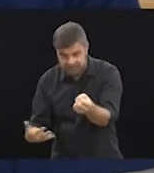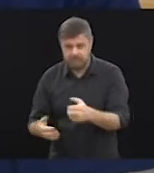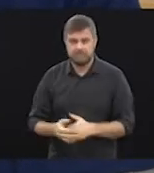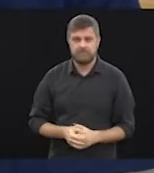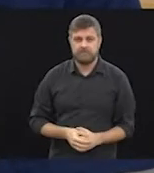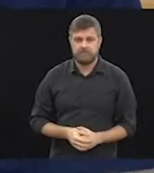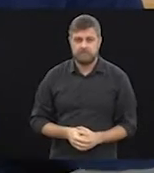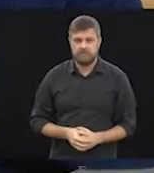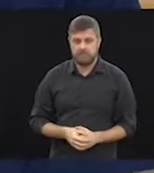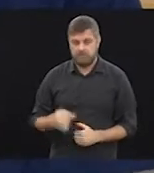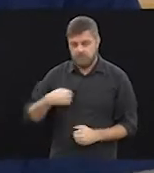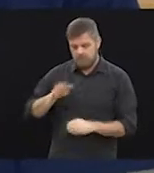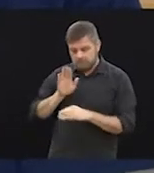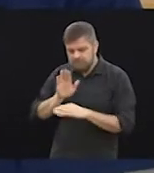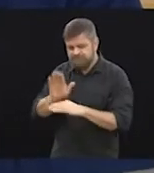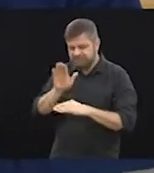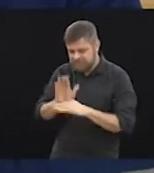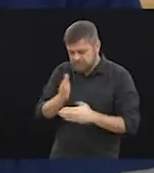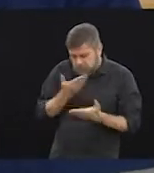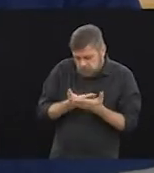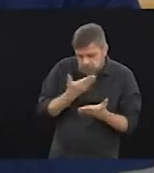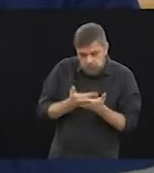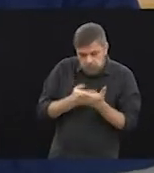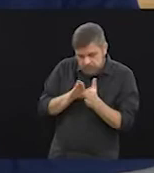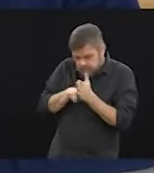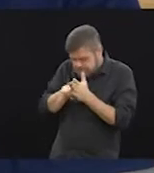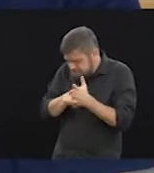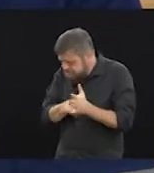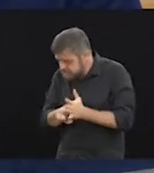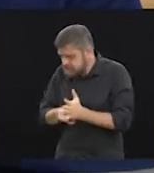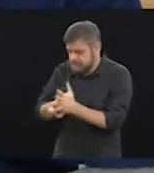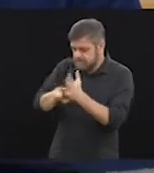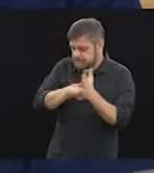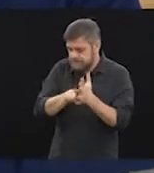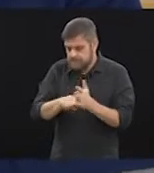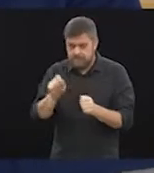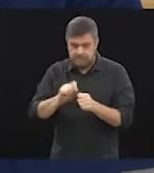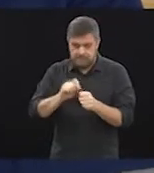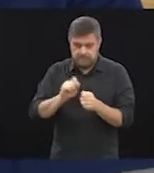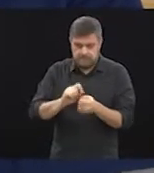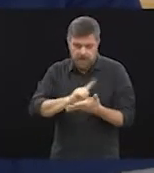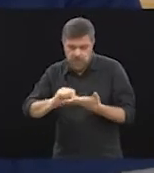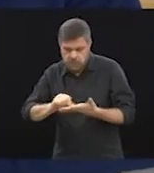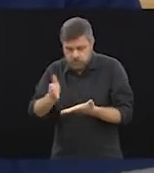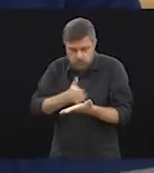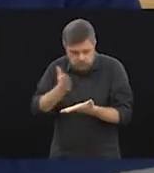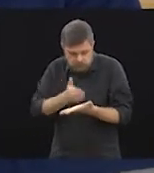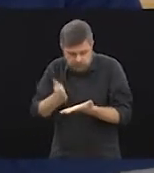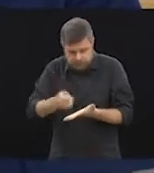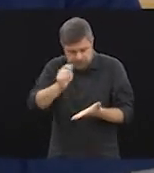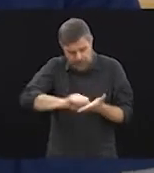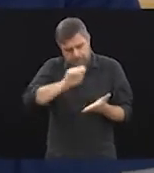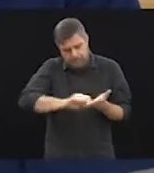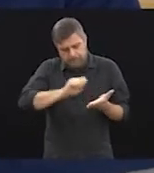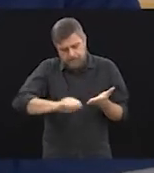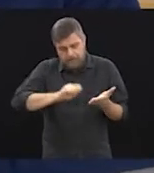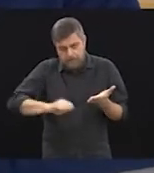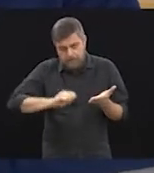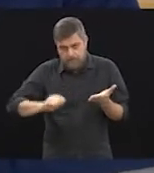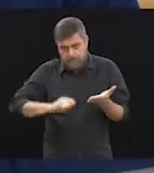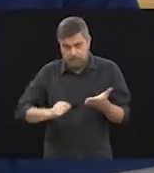medula óssea, contribuindo cientificamente para isso, produzindo muitos trabalhos e